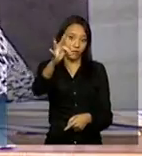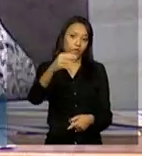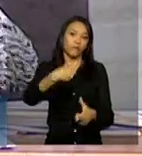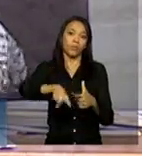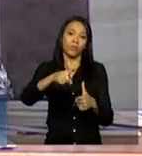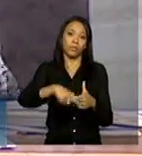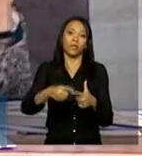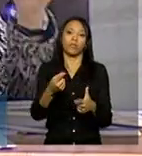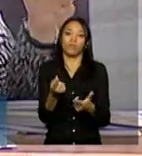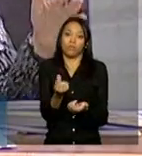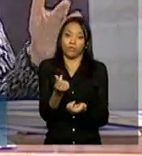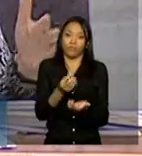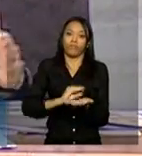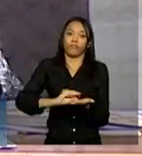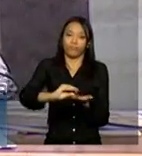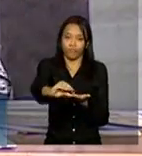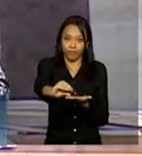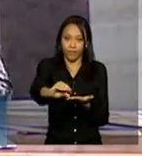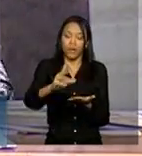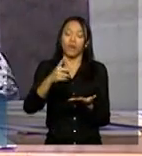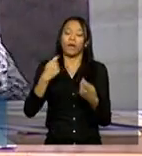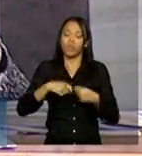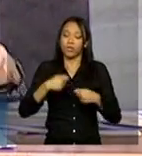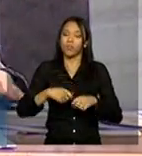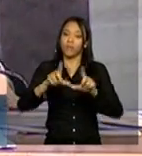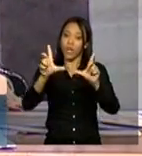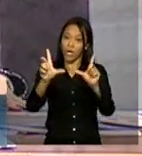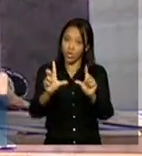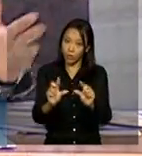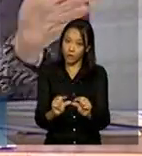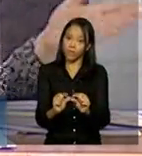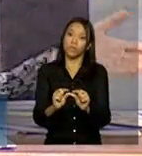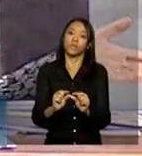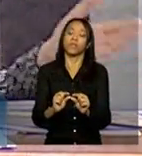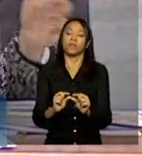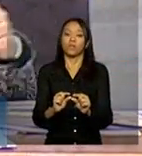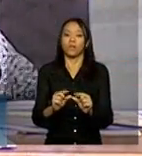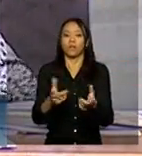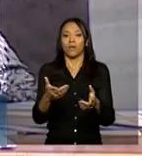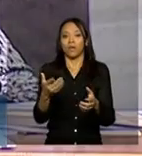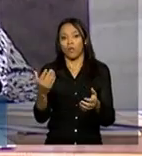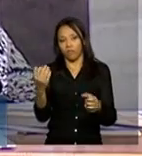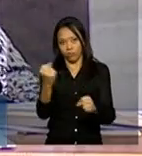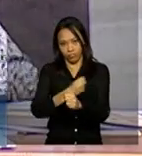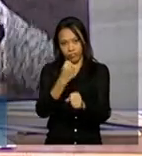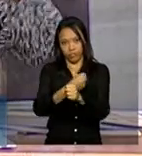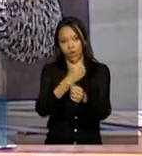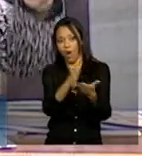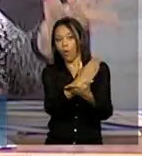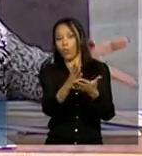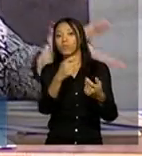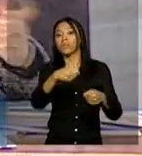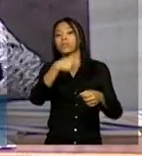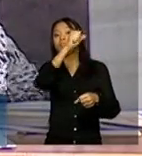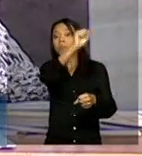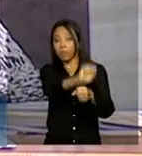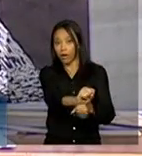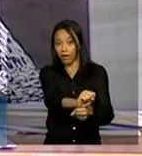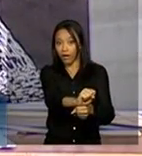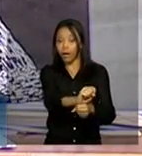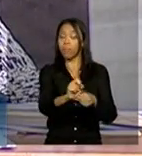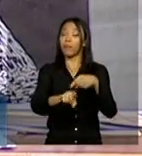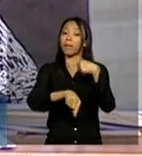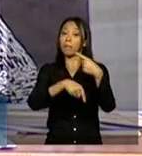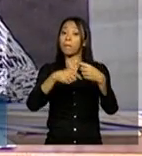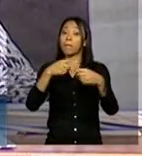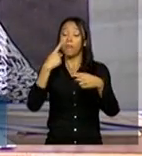contrato. Isso tudo, então, nós tivemos que reduzir o ritmo de obra, em alguns trechos, inclusive, paralisar para fazer essas